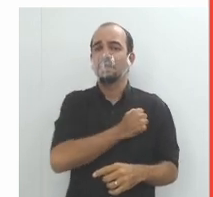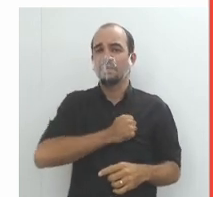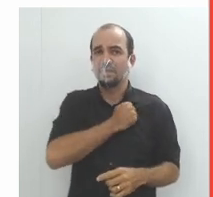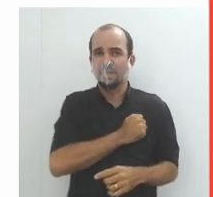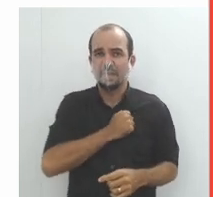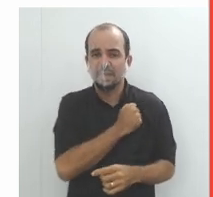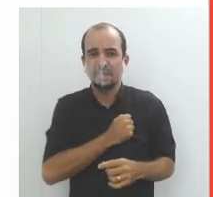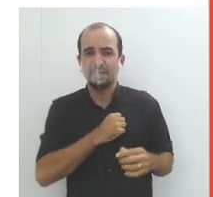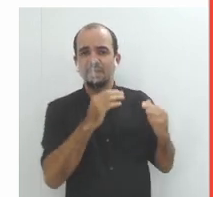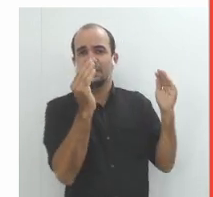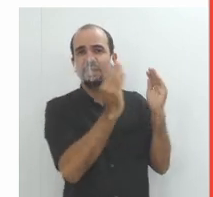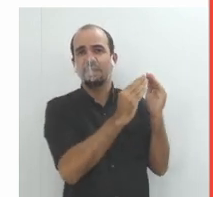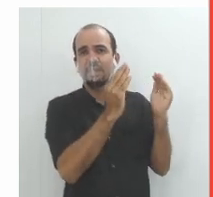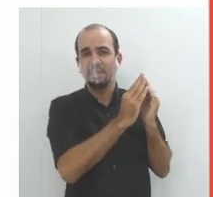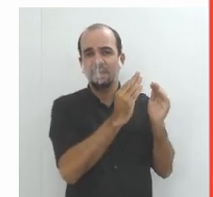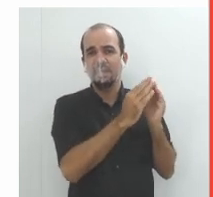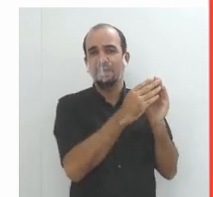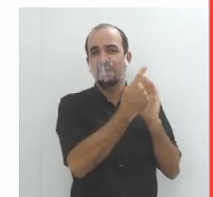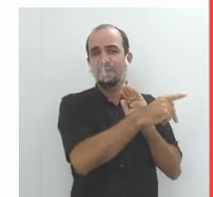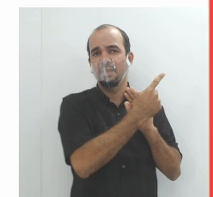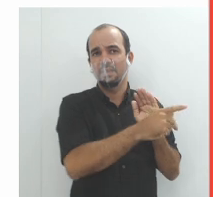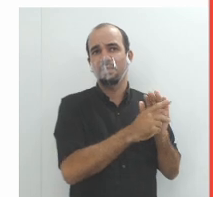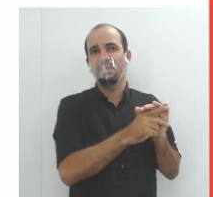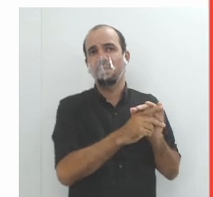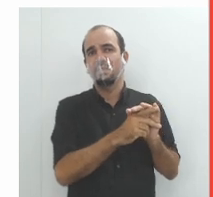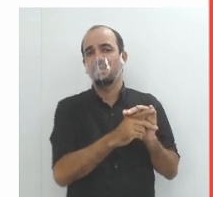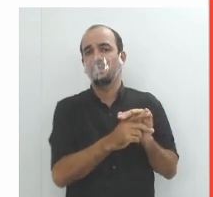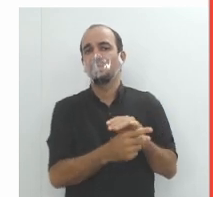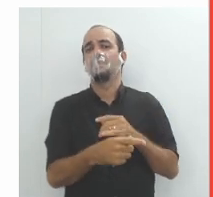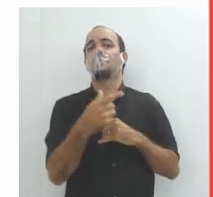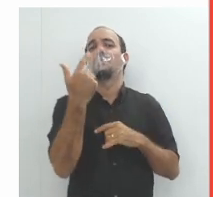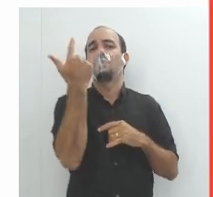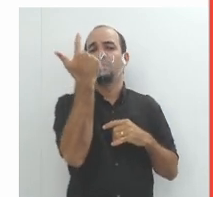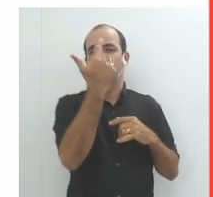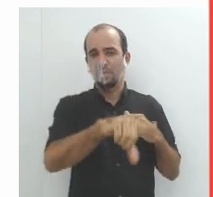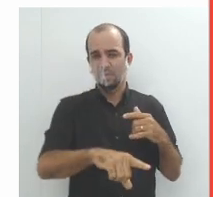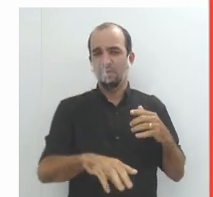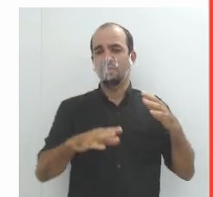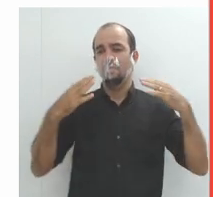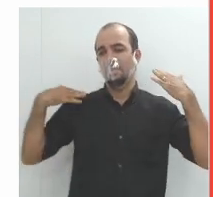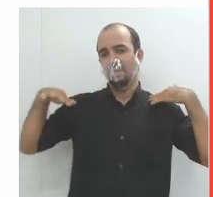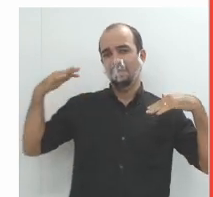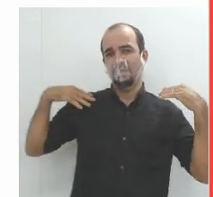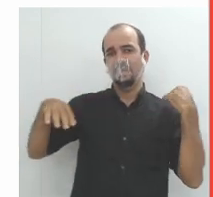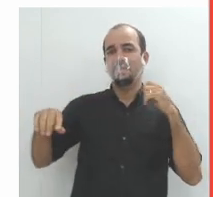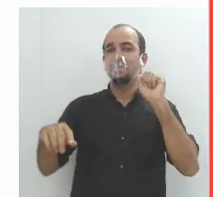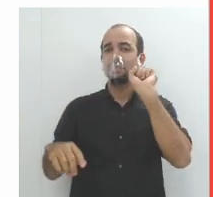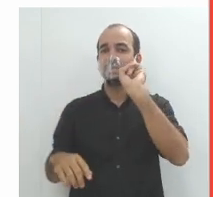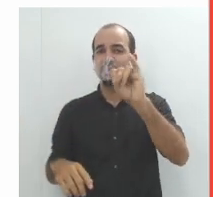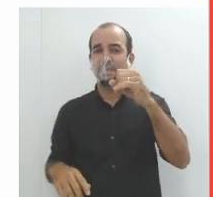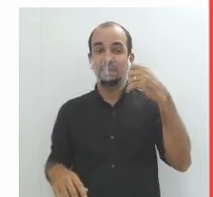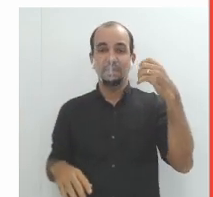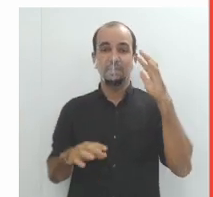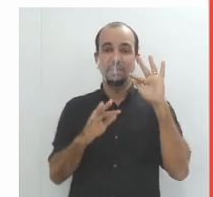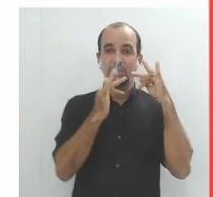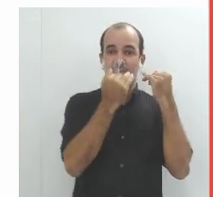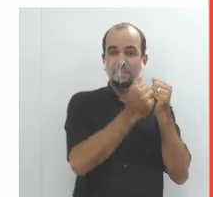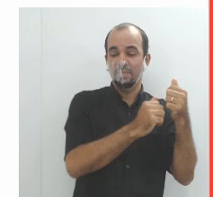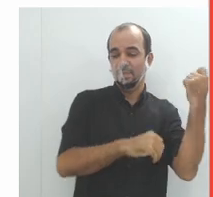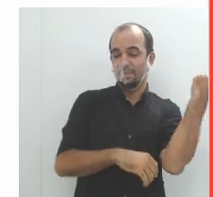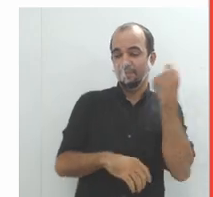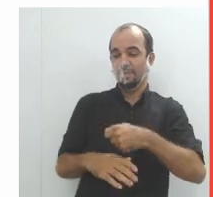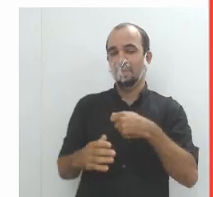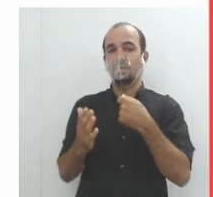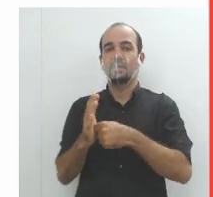sua casa. Fará outro passeio como esse se for obrigado por seus pais.